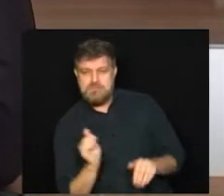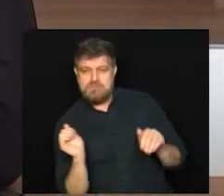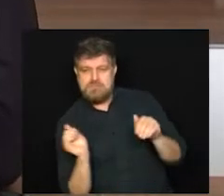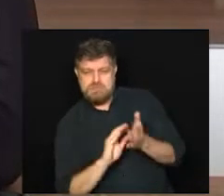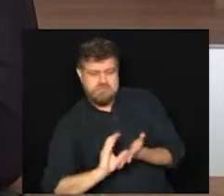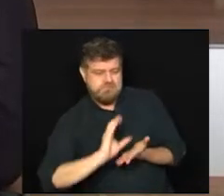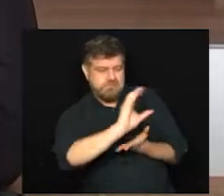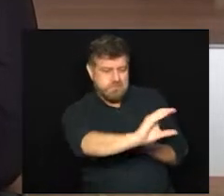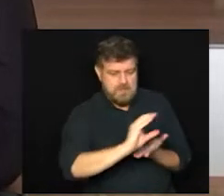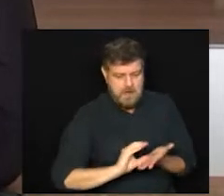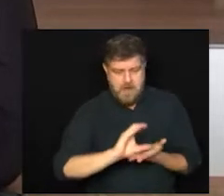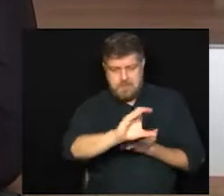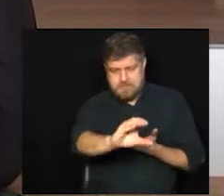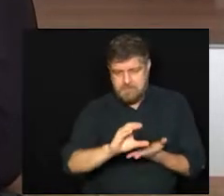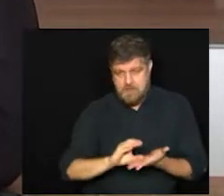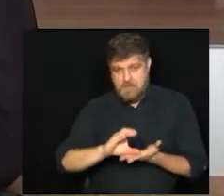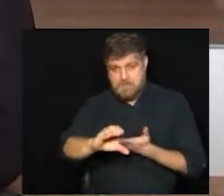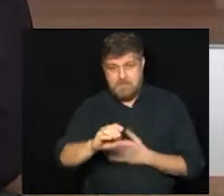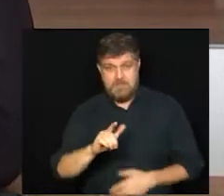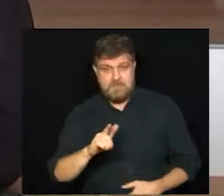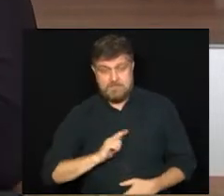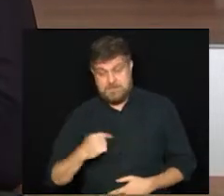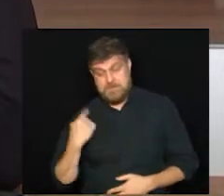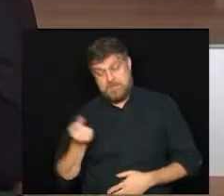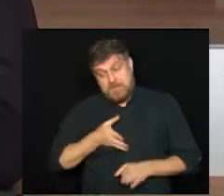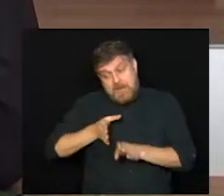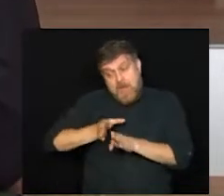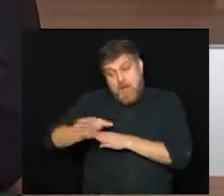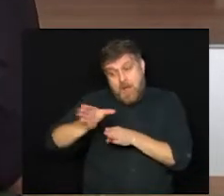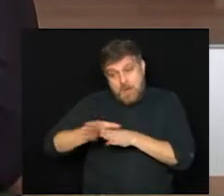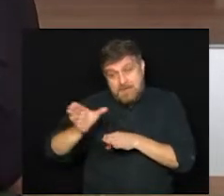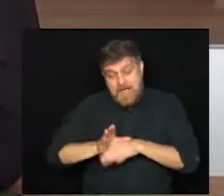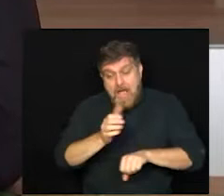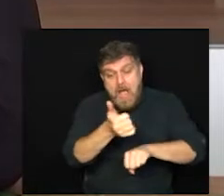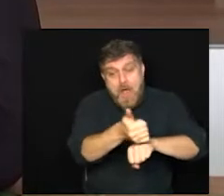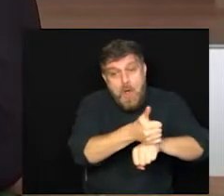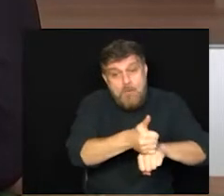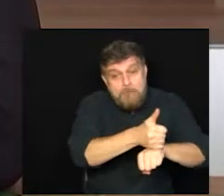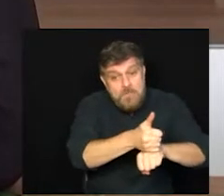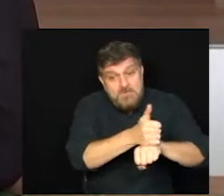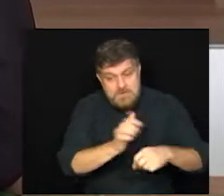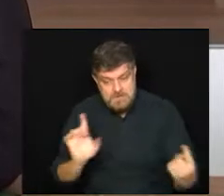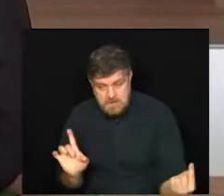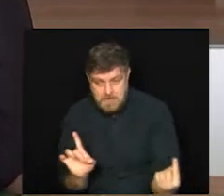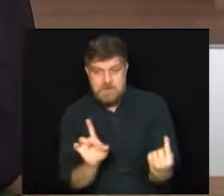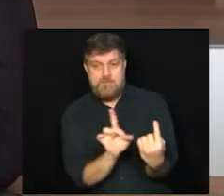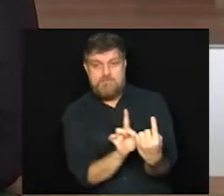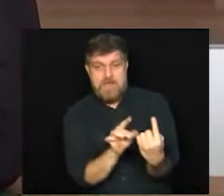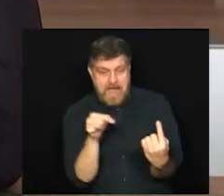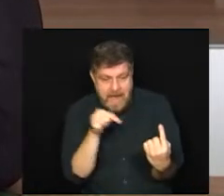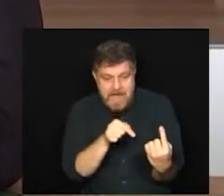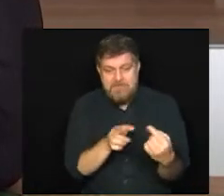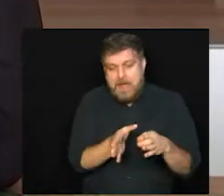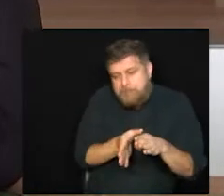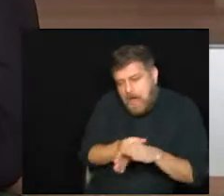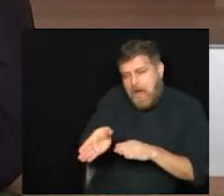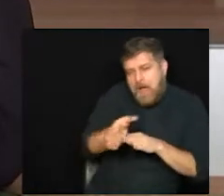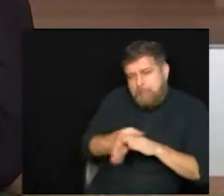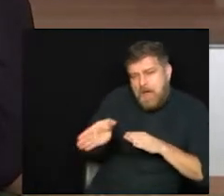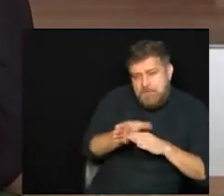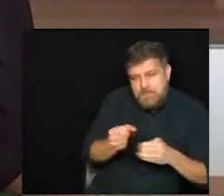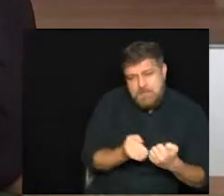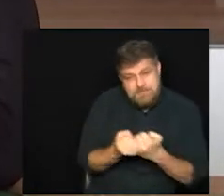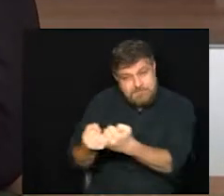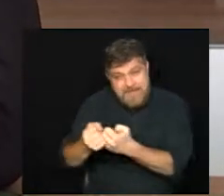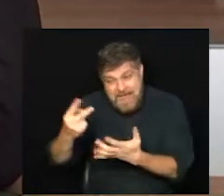né? Por isso a gente aconselha procurar um profissional de confiança para auxiliar e para